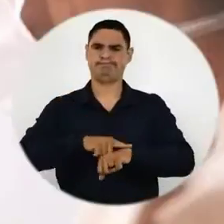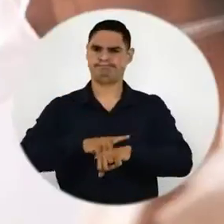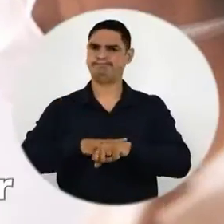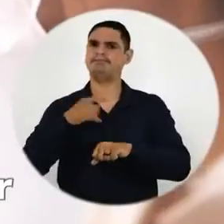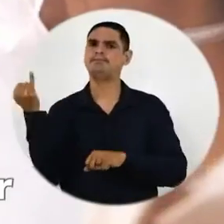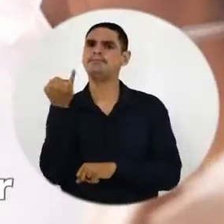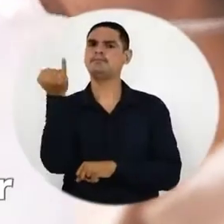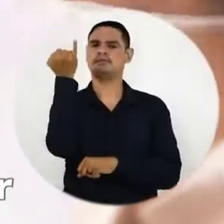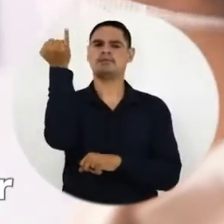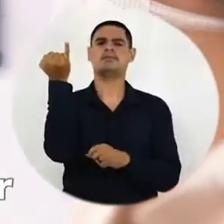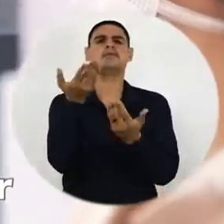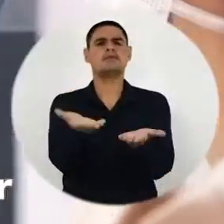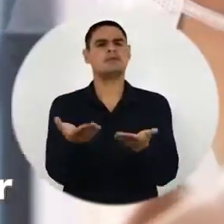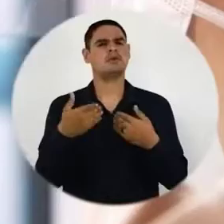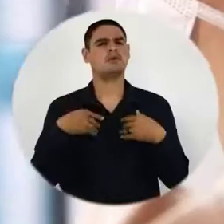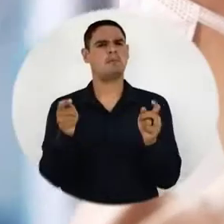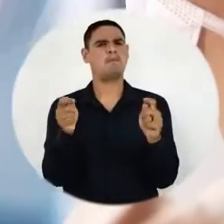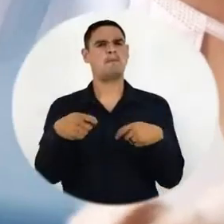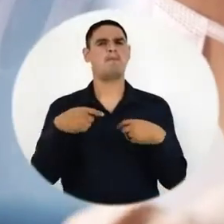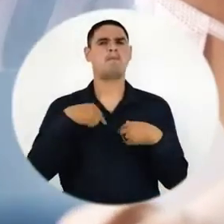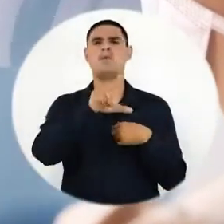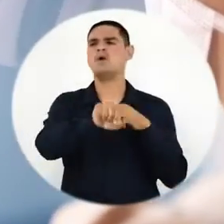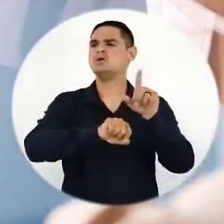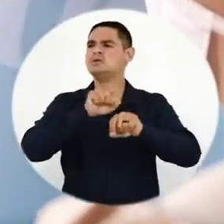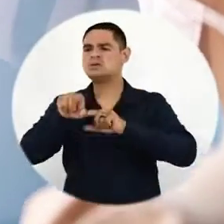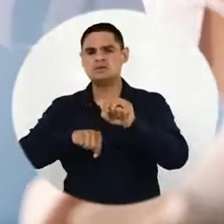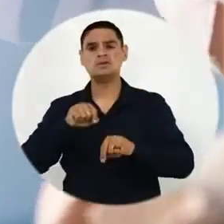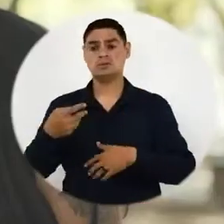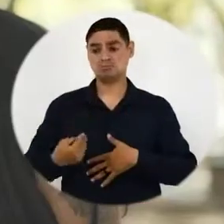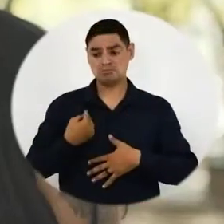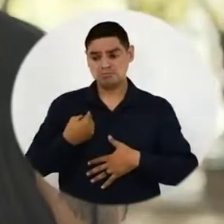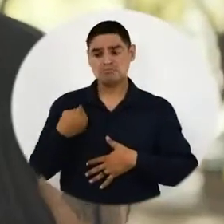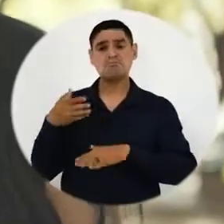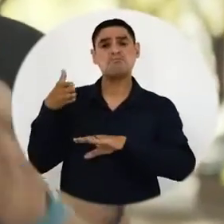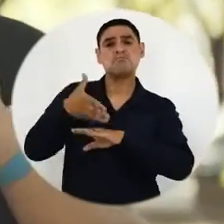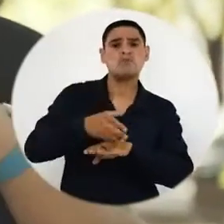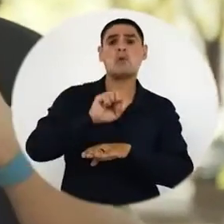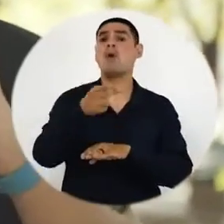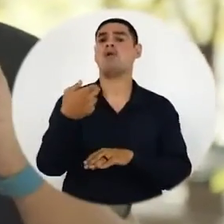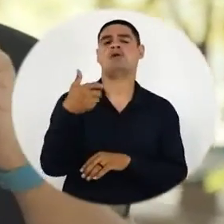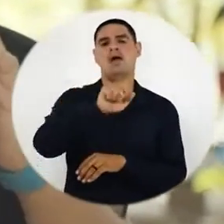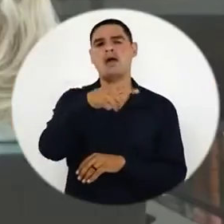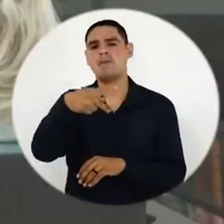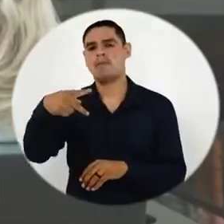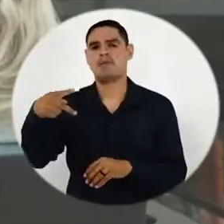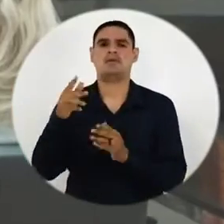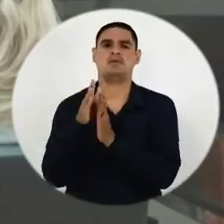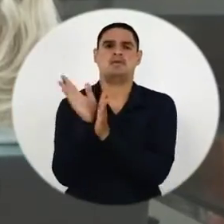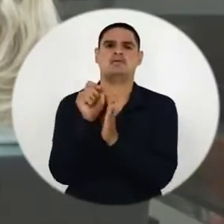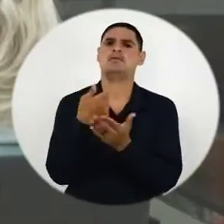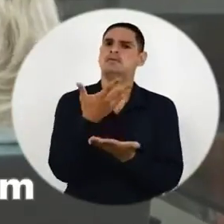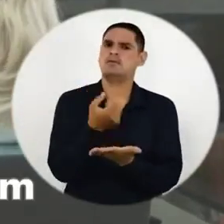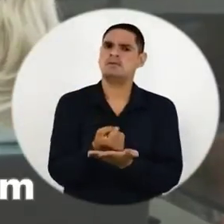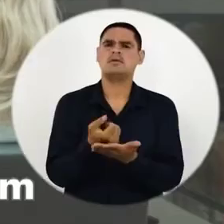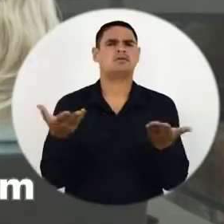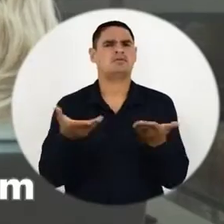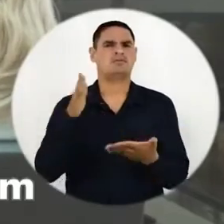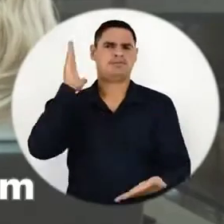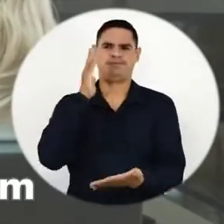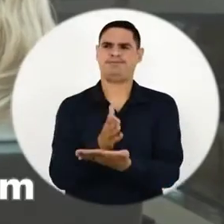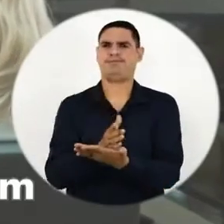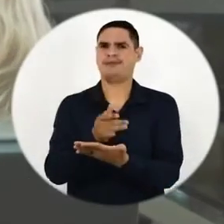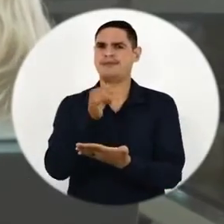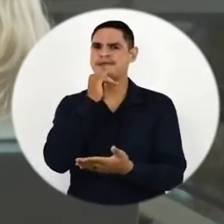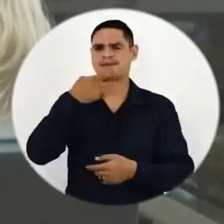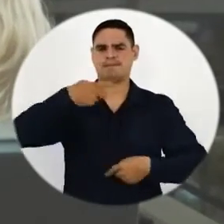conta. E você vai poder escolher entre marcar consultas presenciais ou por um aplicativo do celular. Vamos acabar com essa história de